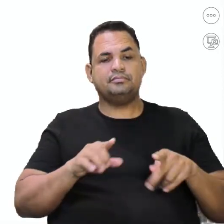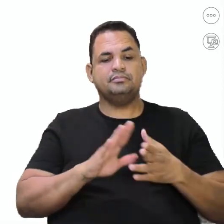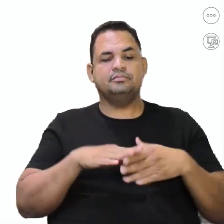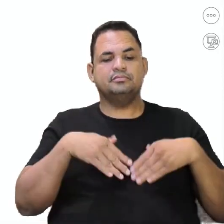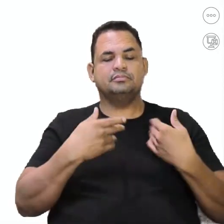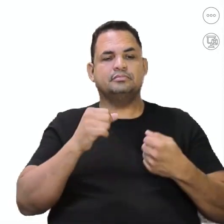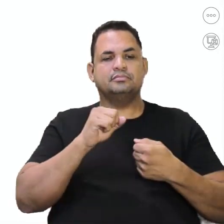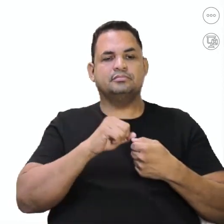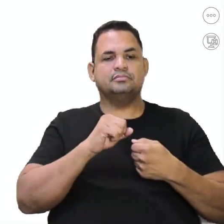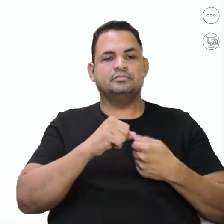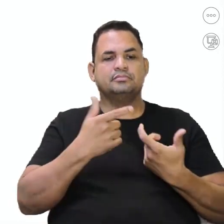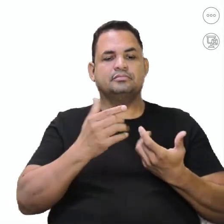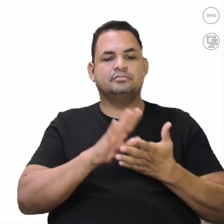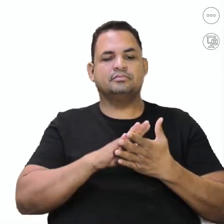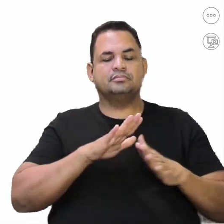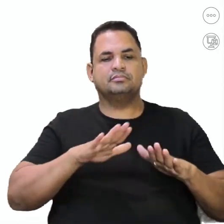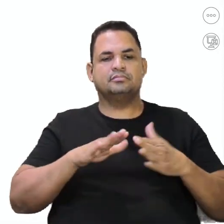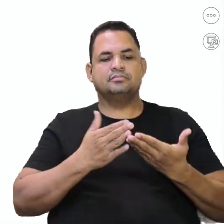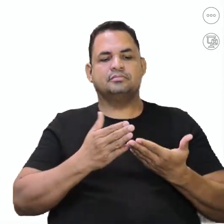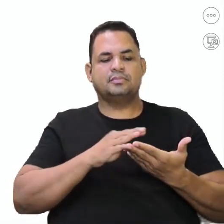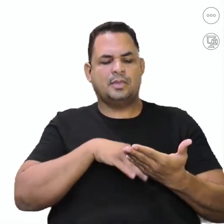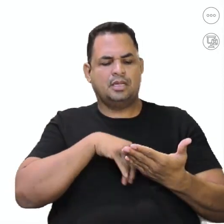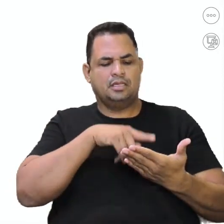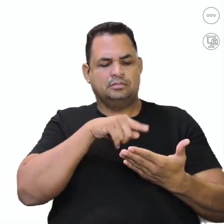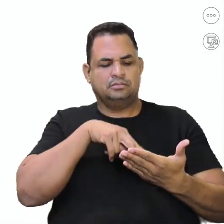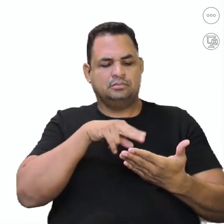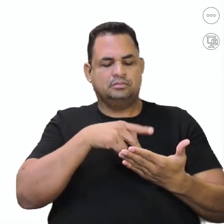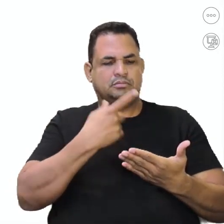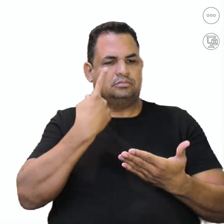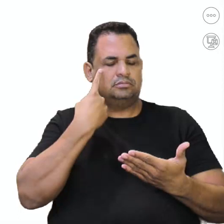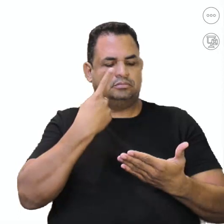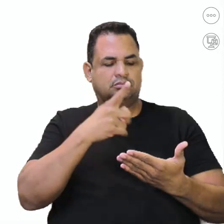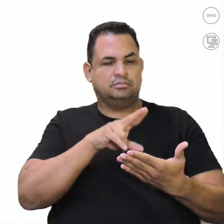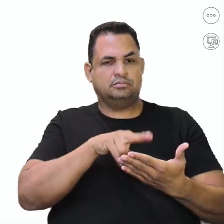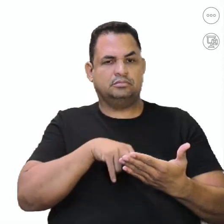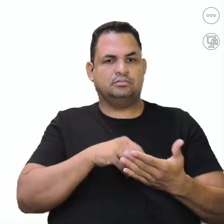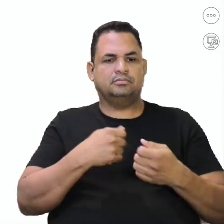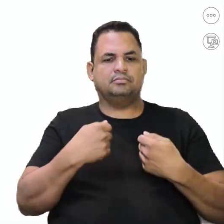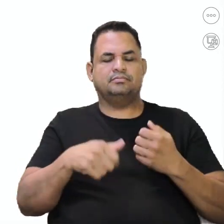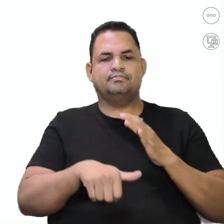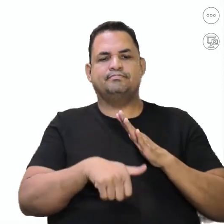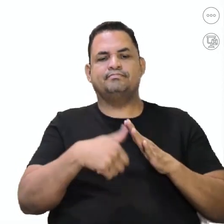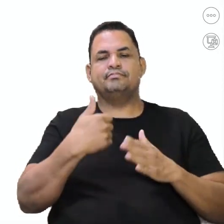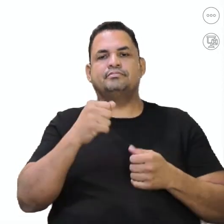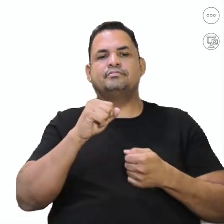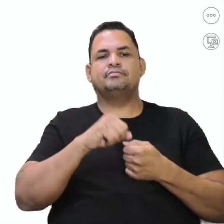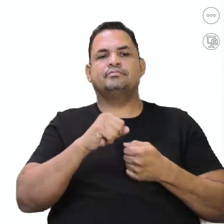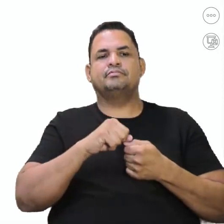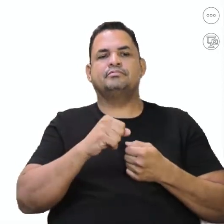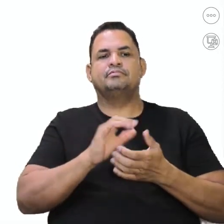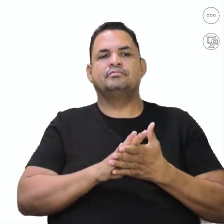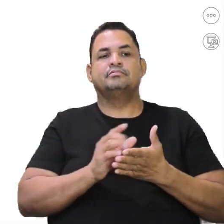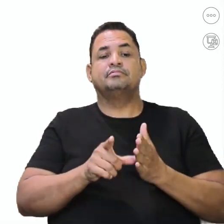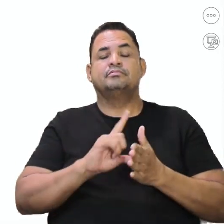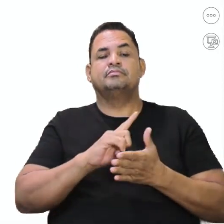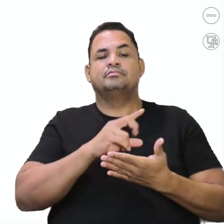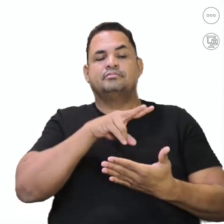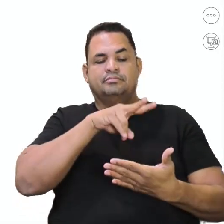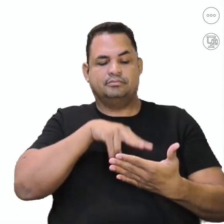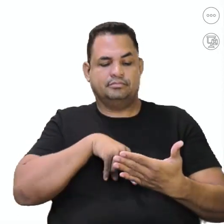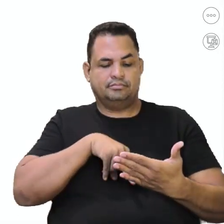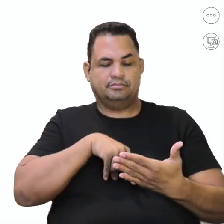fazer qualquer movimento no seu texto, porque o primeiro que você faz, antes de ler o